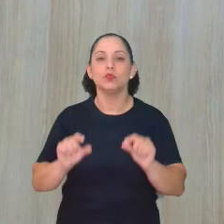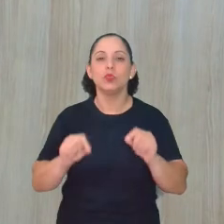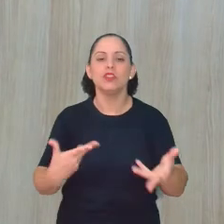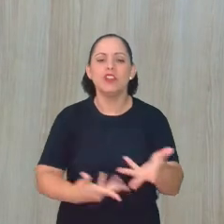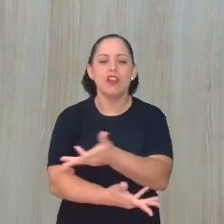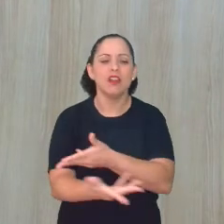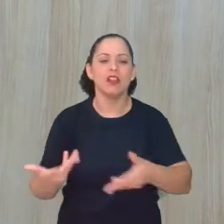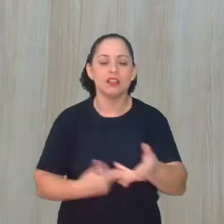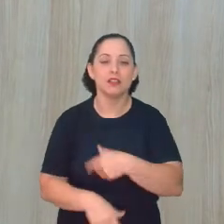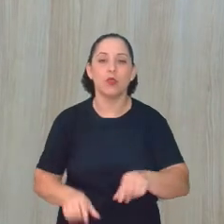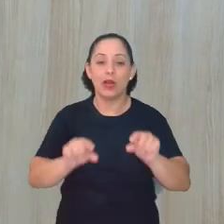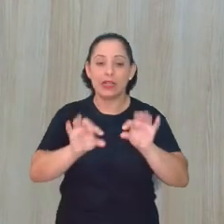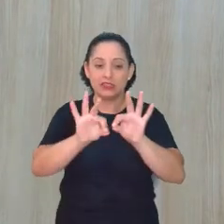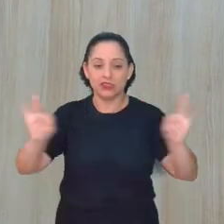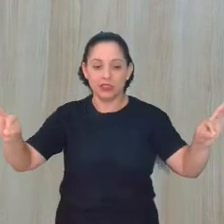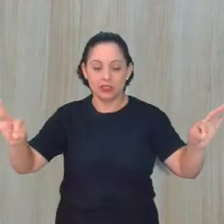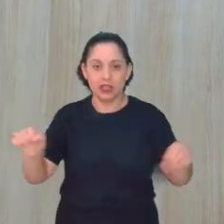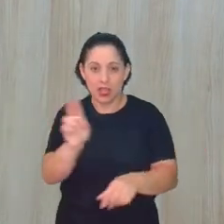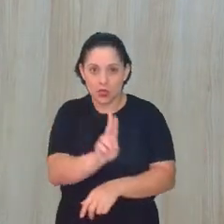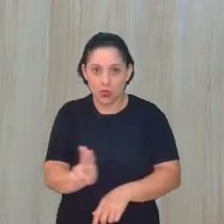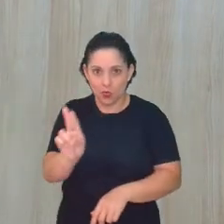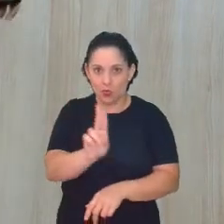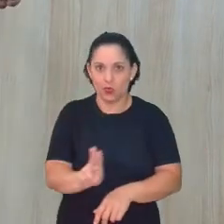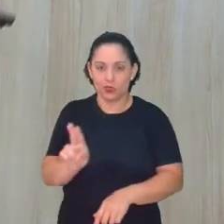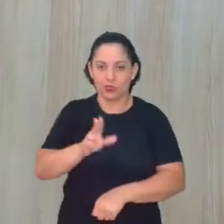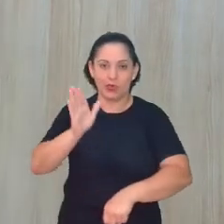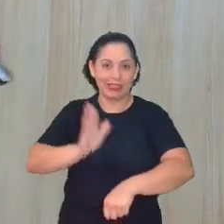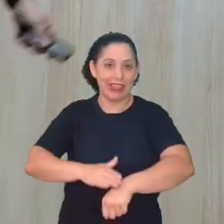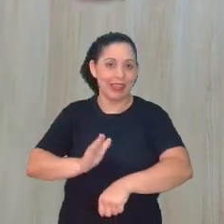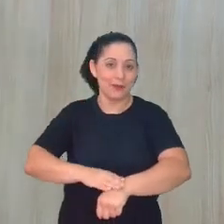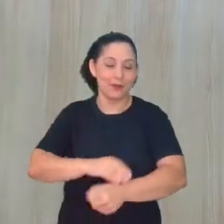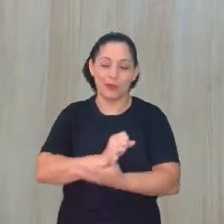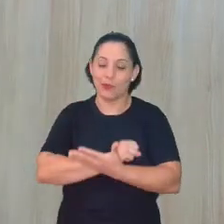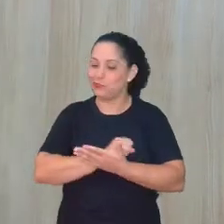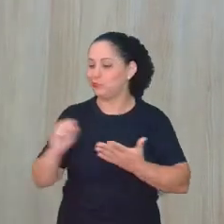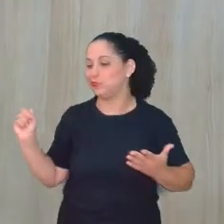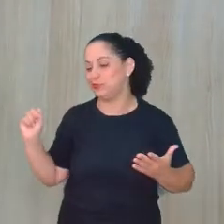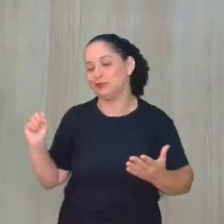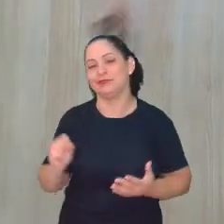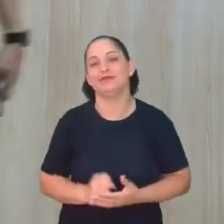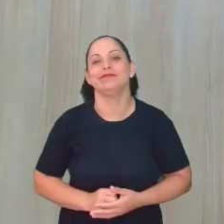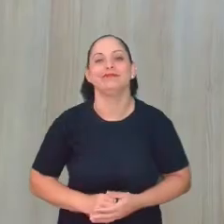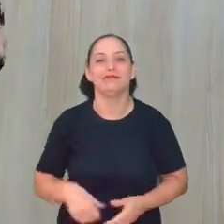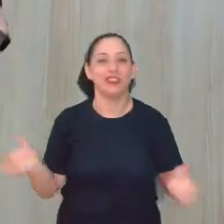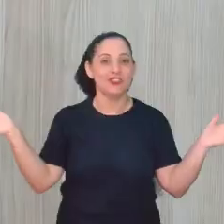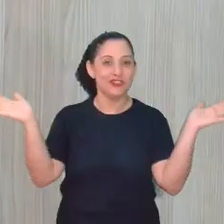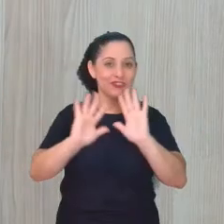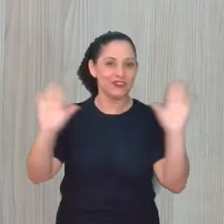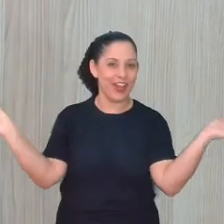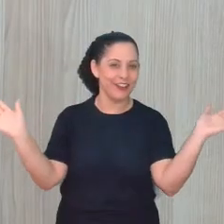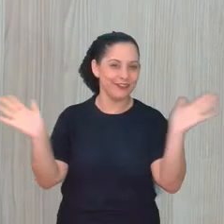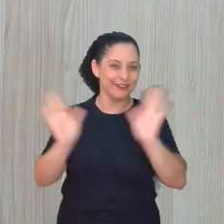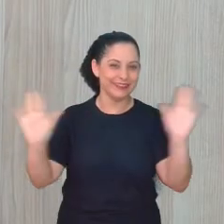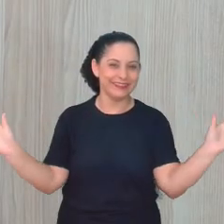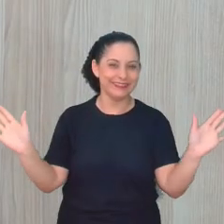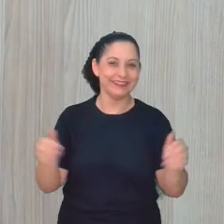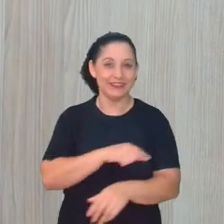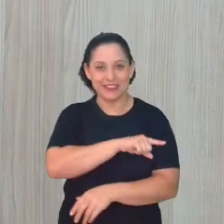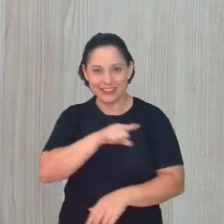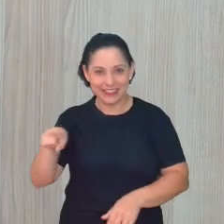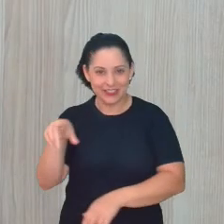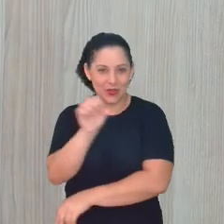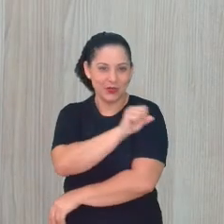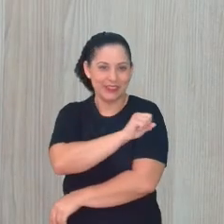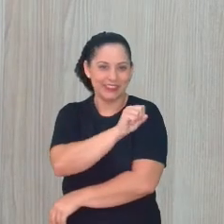consumo e a distância? Tempo estourado, Ricardinho. Eita. Dê só tchau. Tchau, amores do 8º